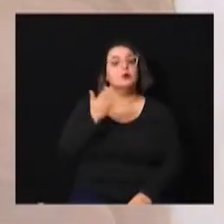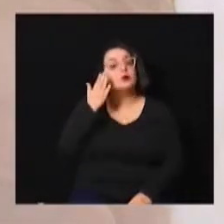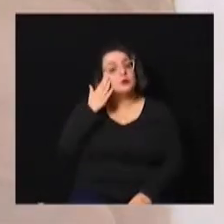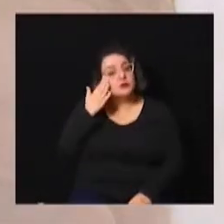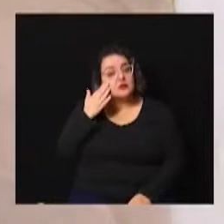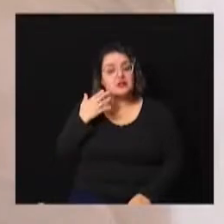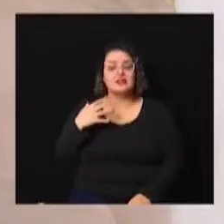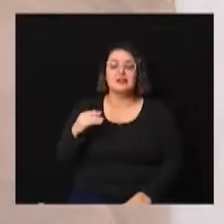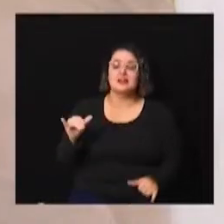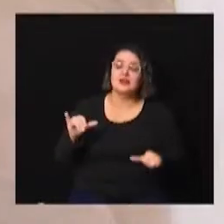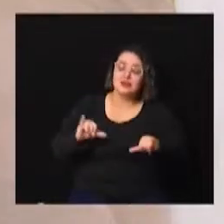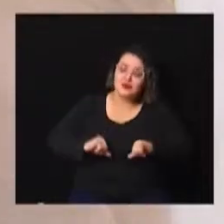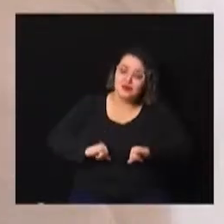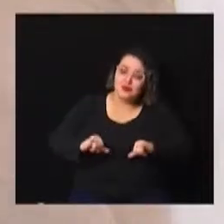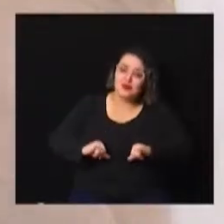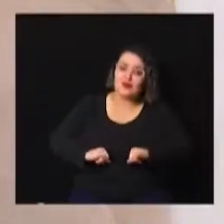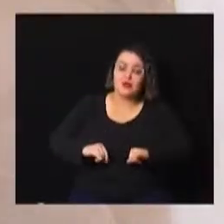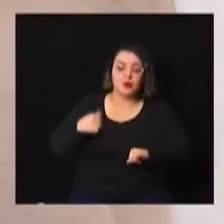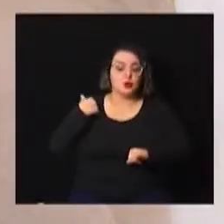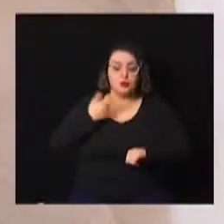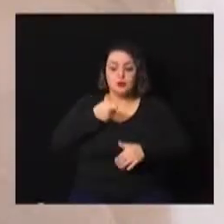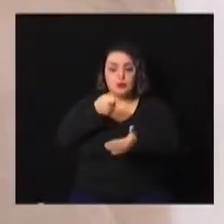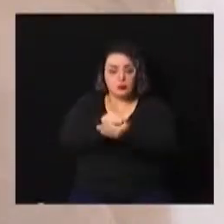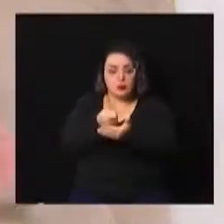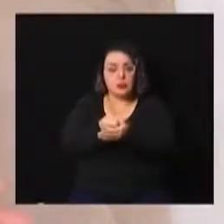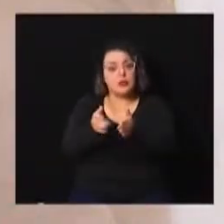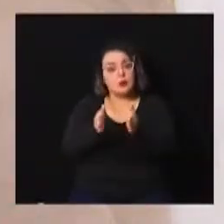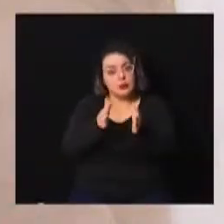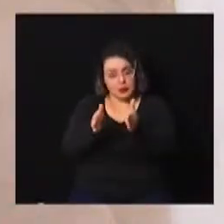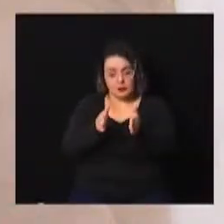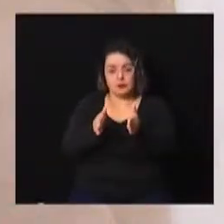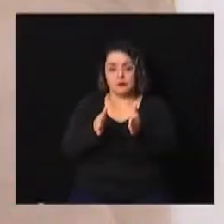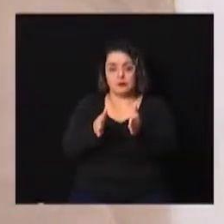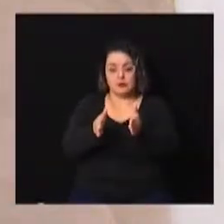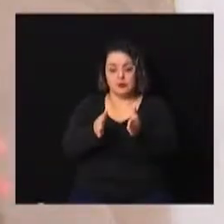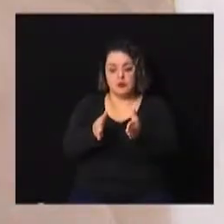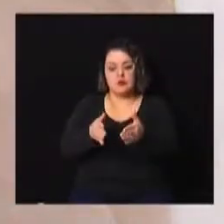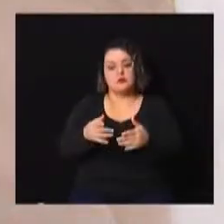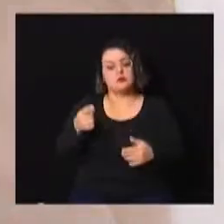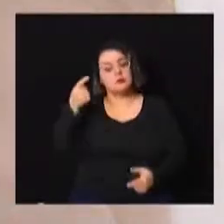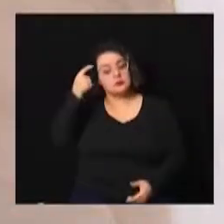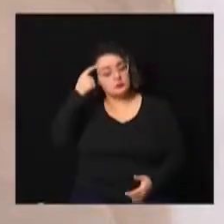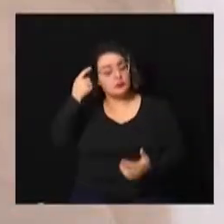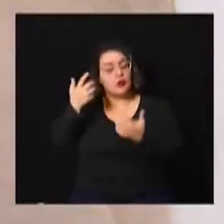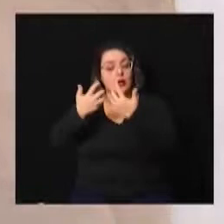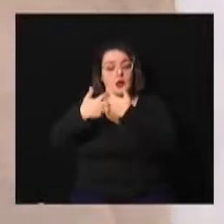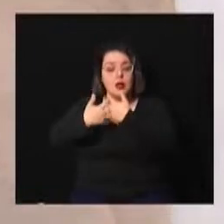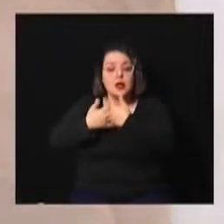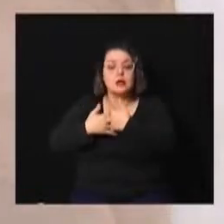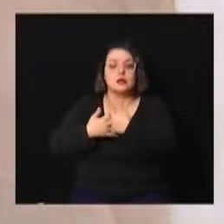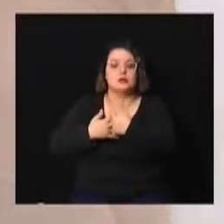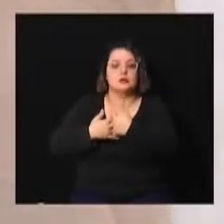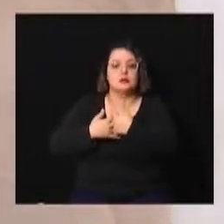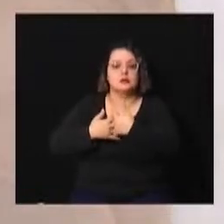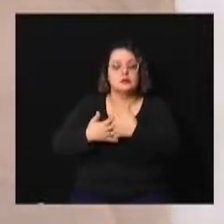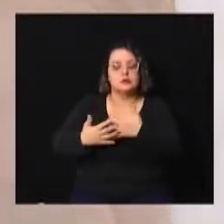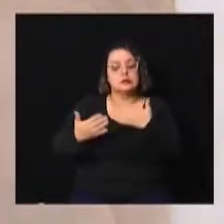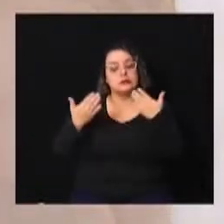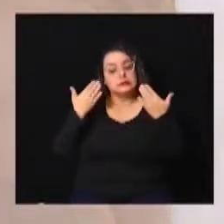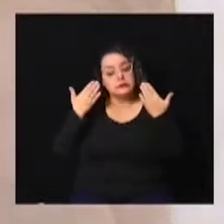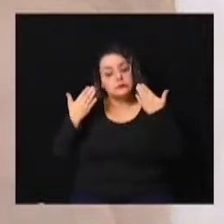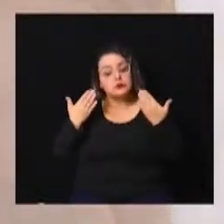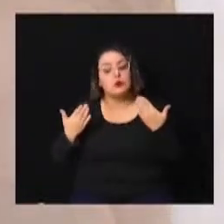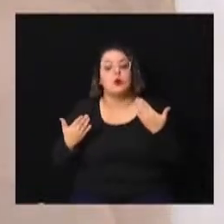sei que agora está doendo. A gente não vai forçar, a gente vai dar um tempo. Vai dar um tempo, você reflete, né? Você faz uma